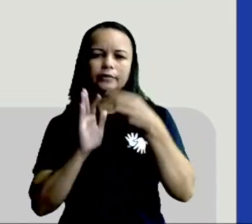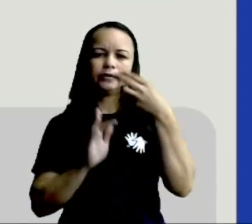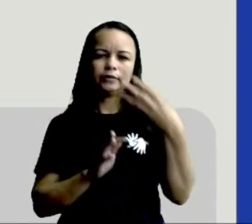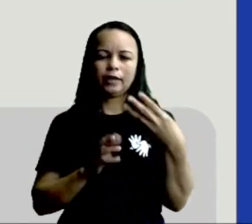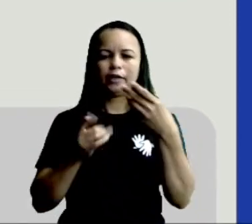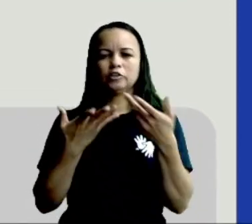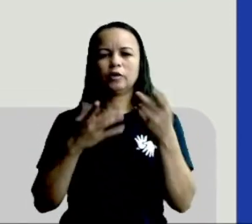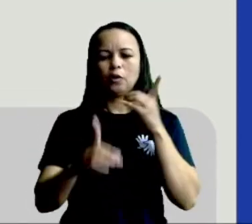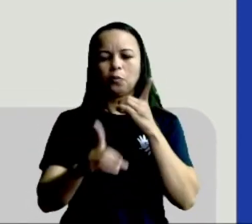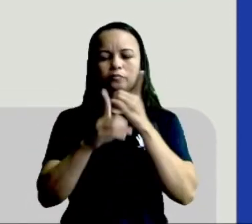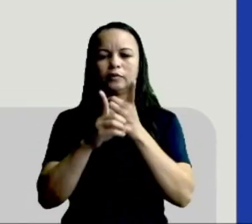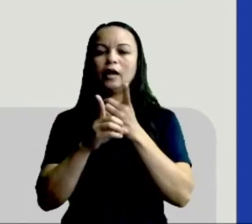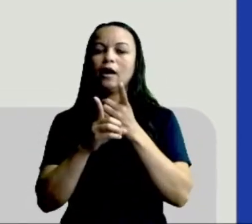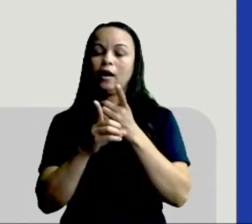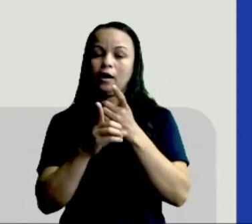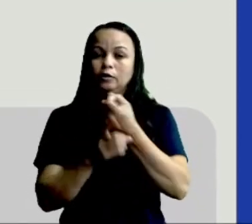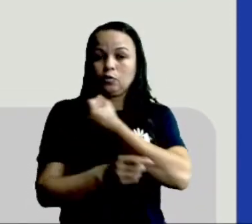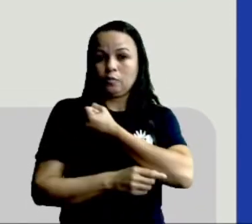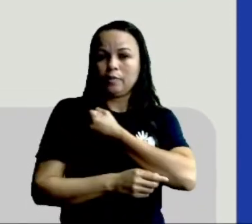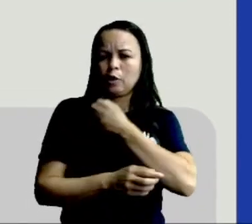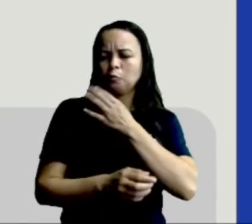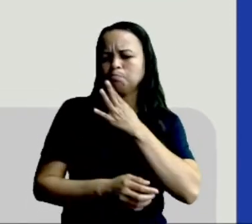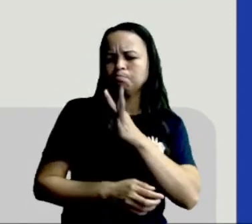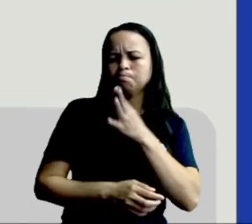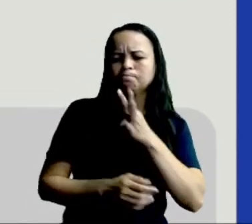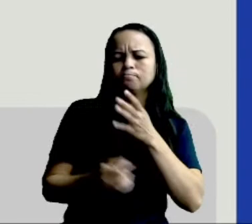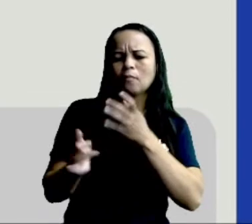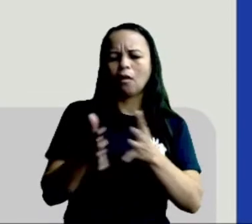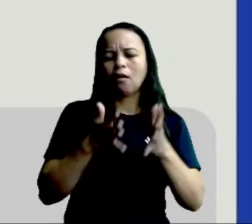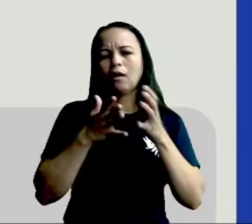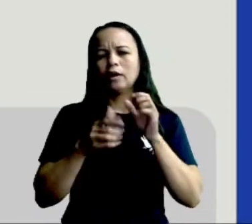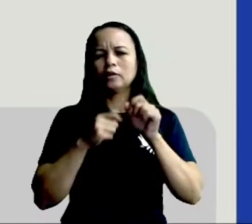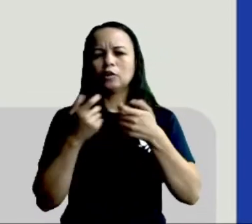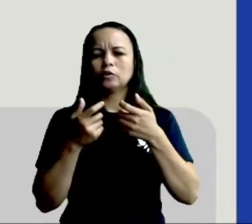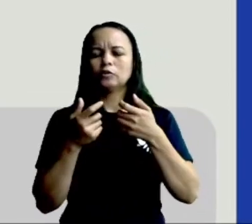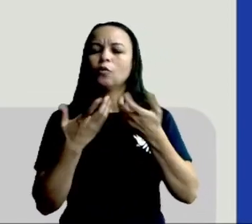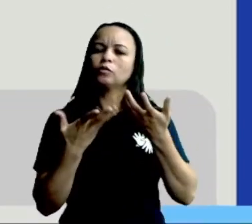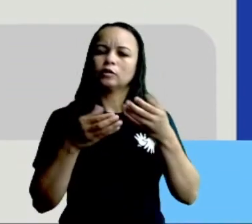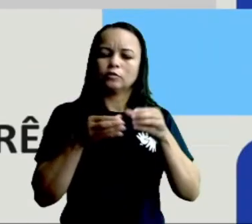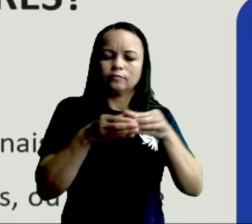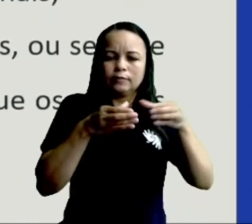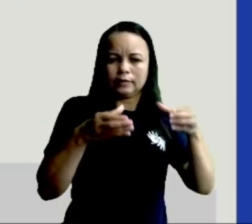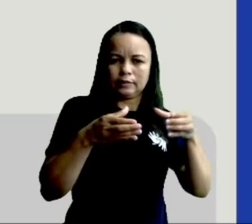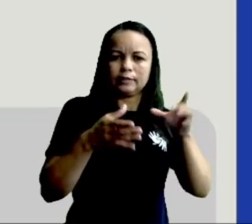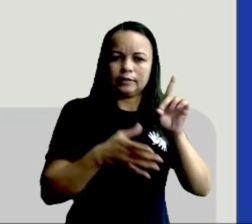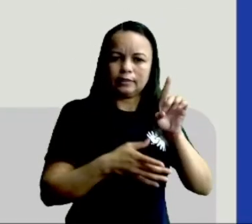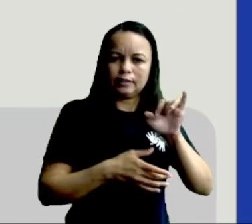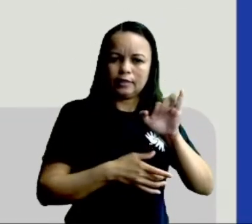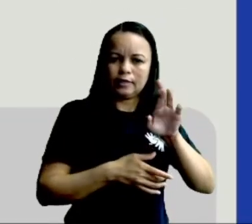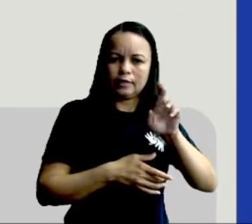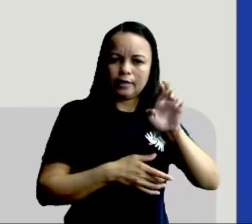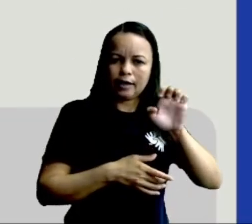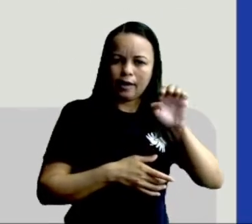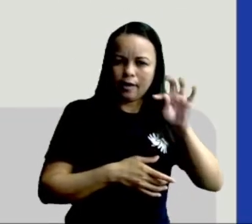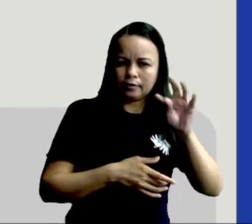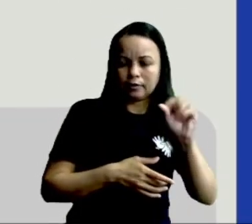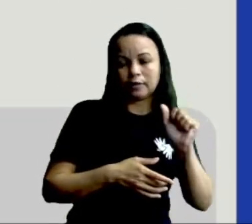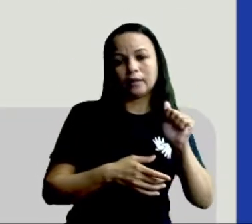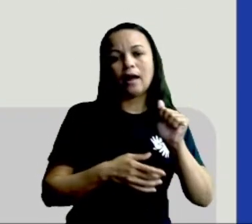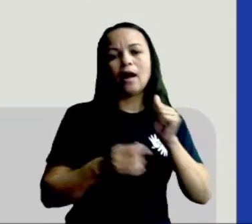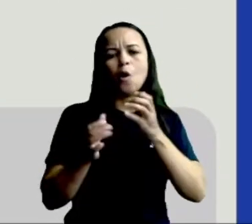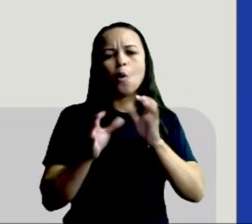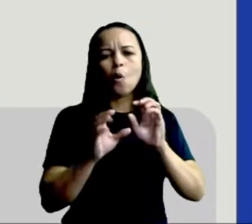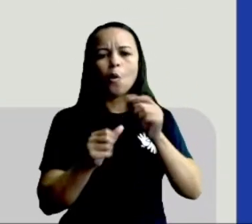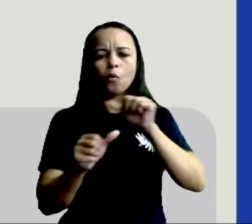valores desconhecidos quando estamos trabalhando com grandeza direta ou inversamente proporcionais.